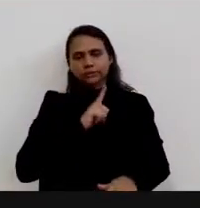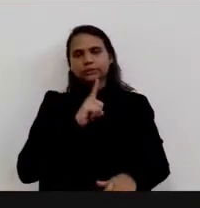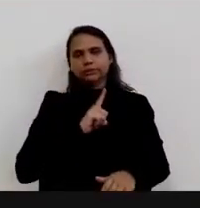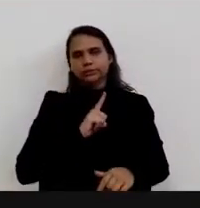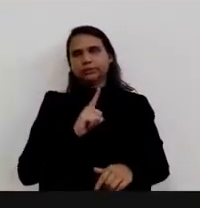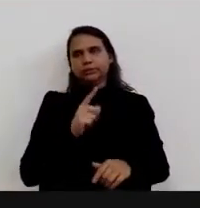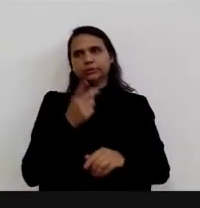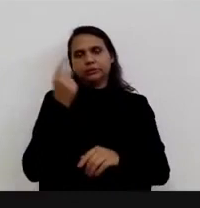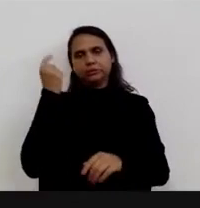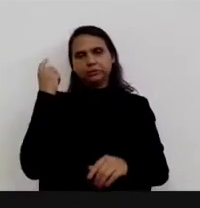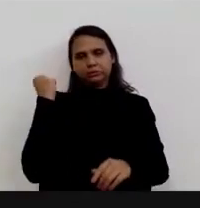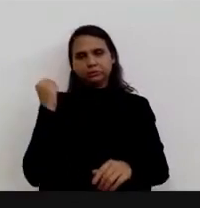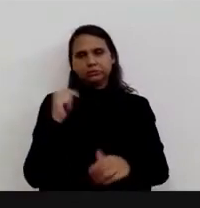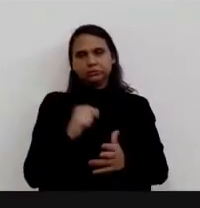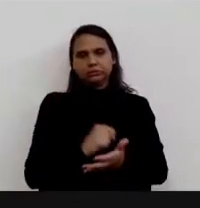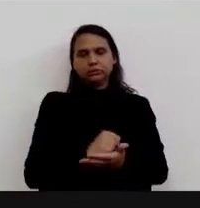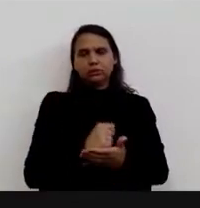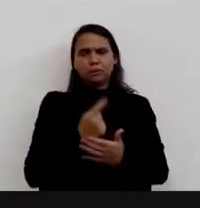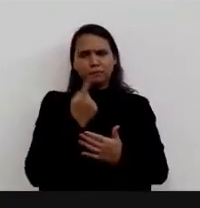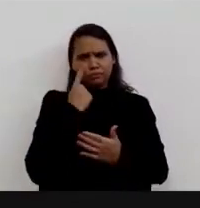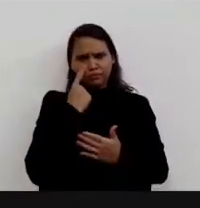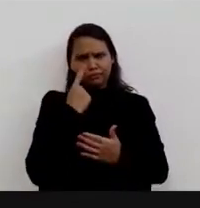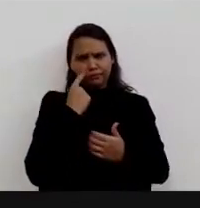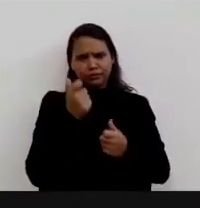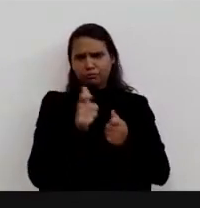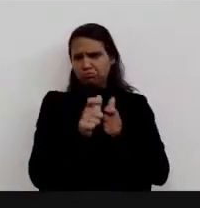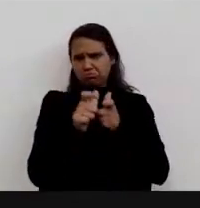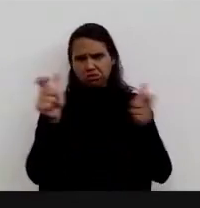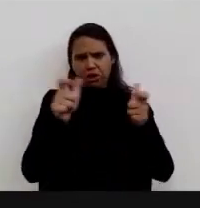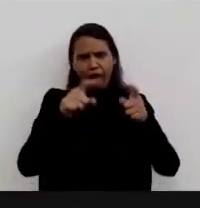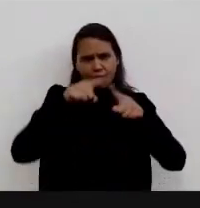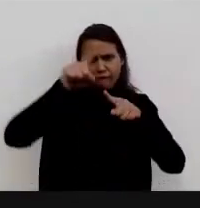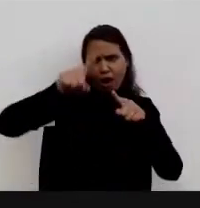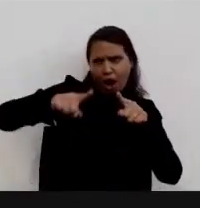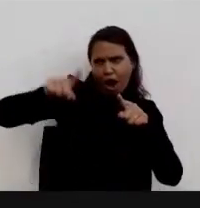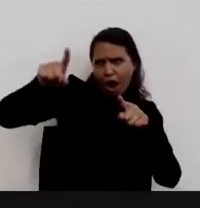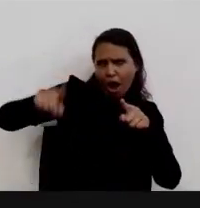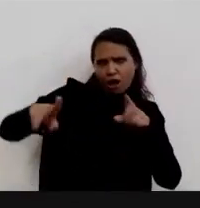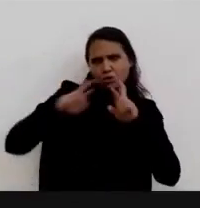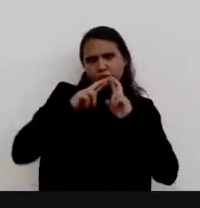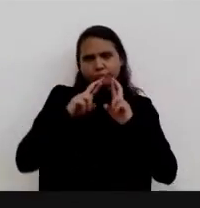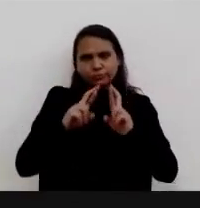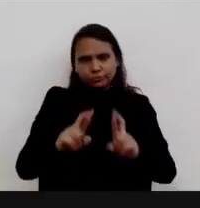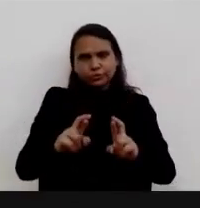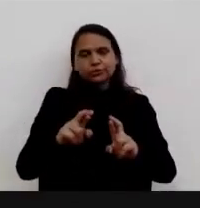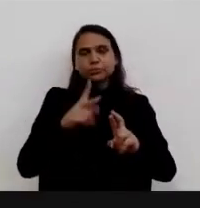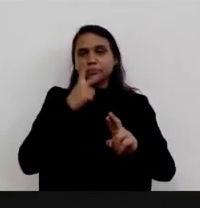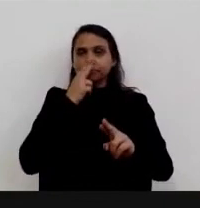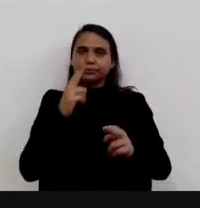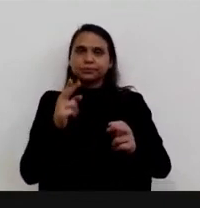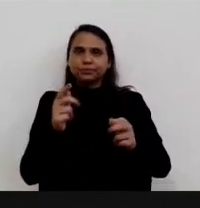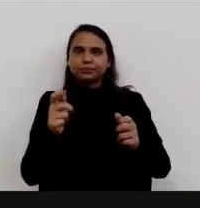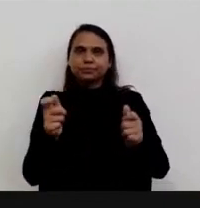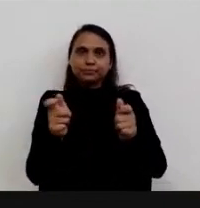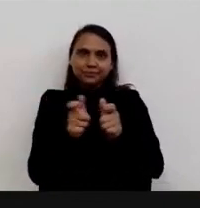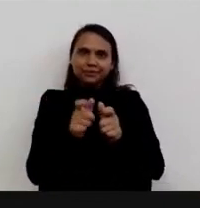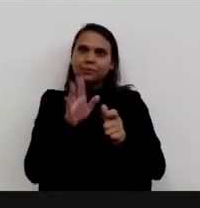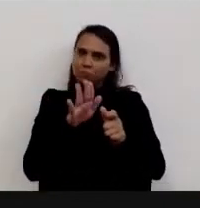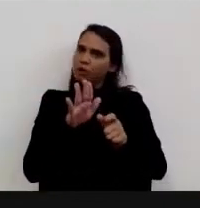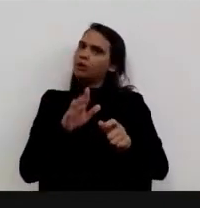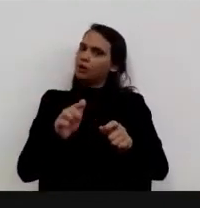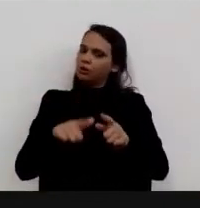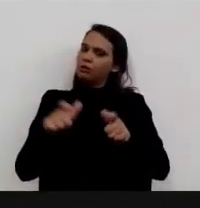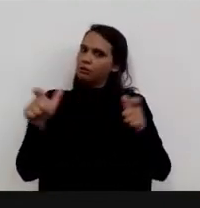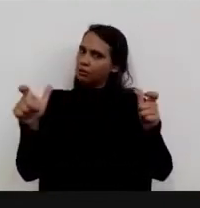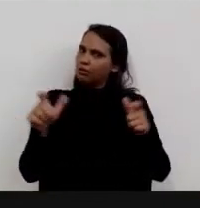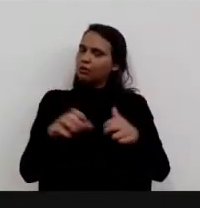época. Vocês podem ver que há uma grande variação dos resultados, embora a amostra tenha sido pequena. Né? E a gente tem aí uma média